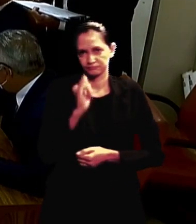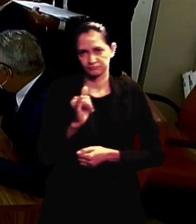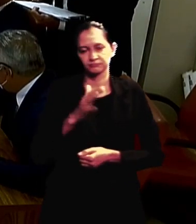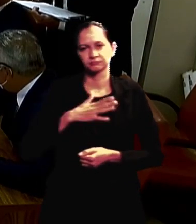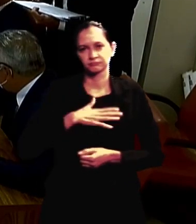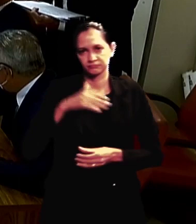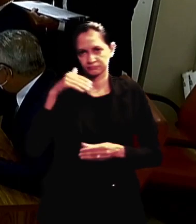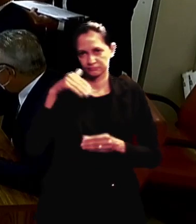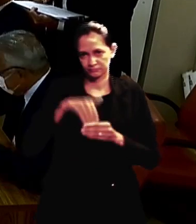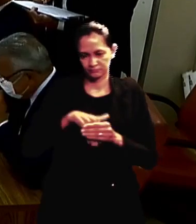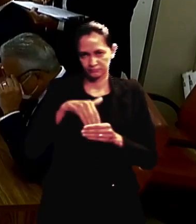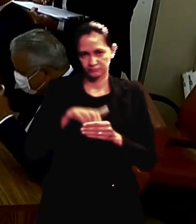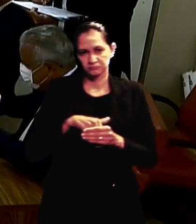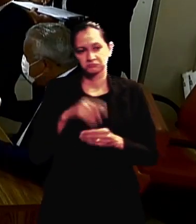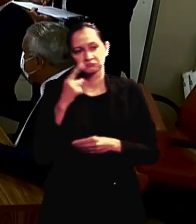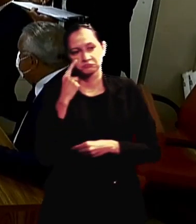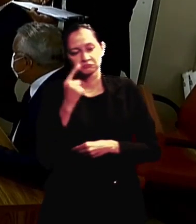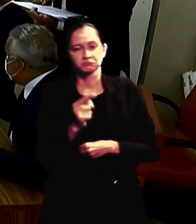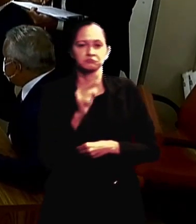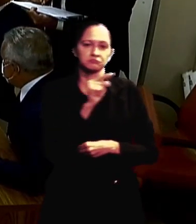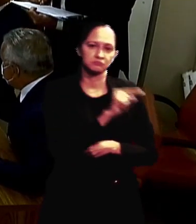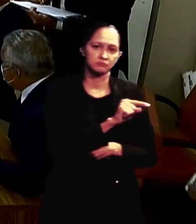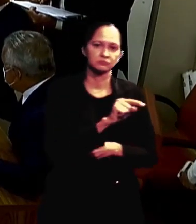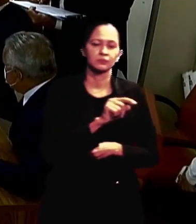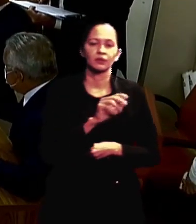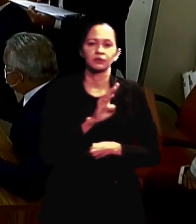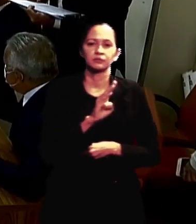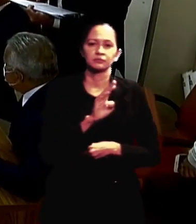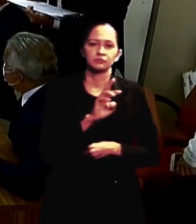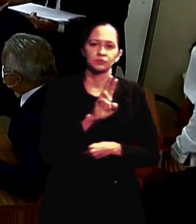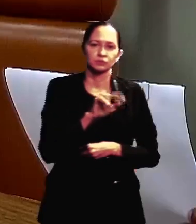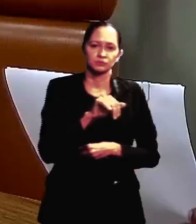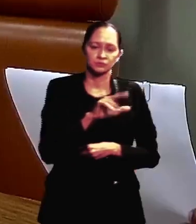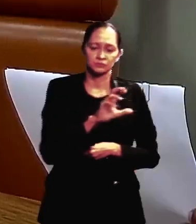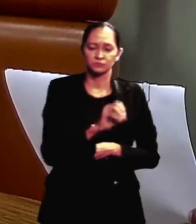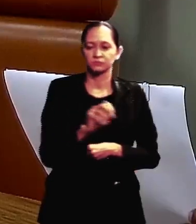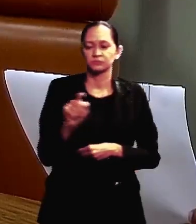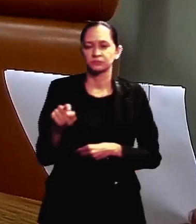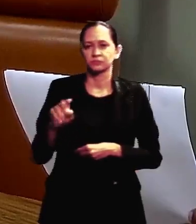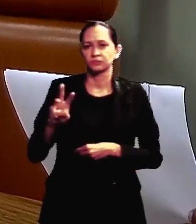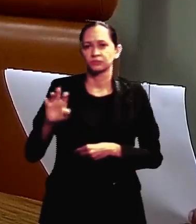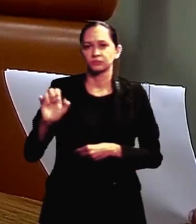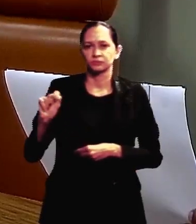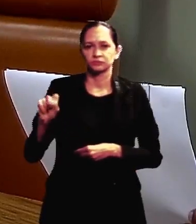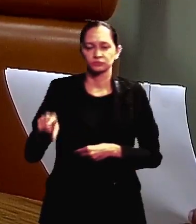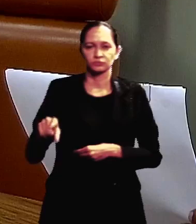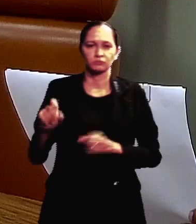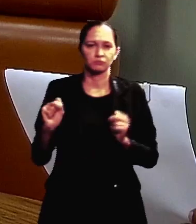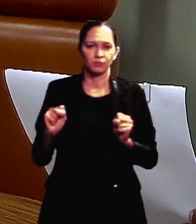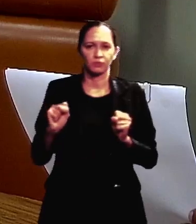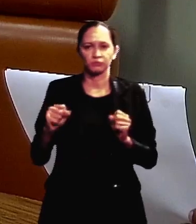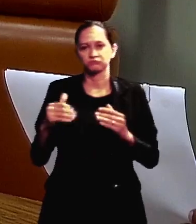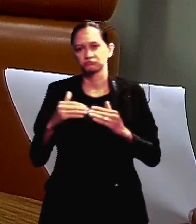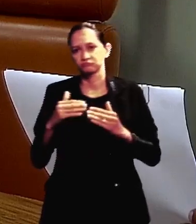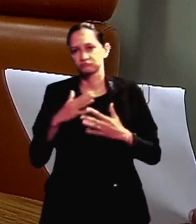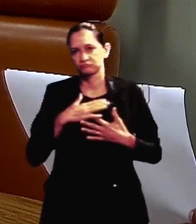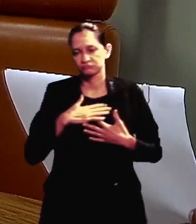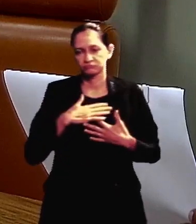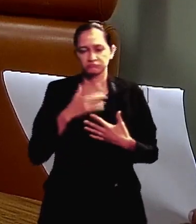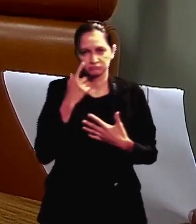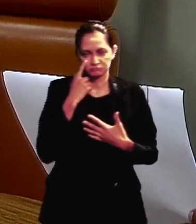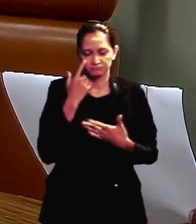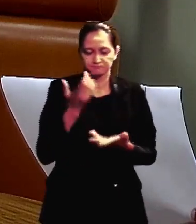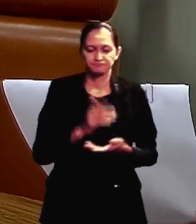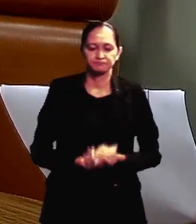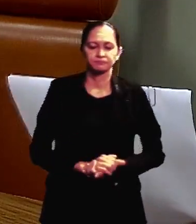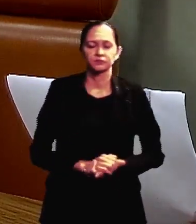vereador pastor Wilson, o vereador Bruno Diniz possam sentir contemplados. Uhum. Senhor presidente, nós analisamos aqui